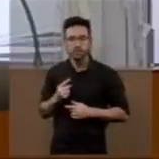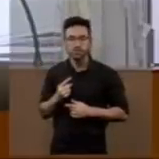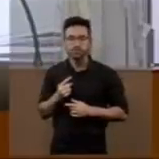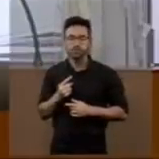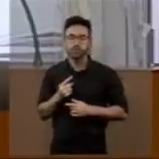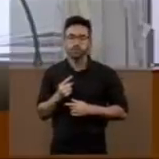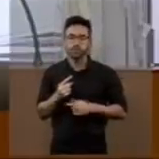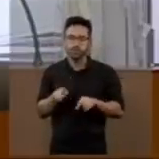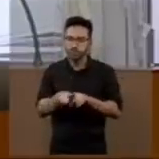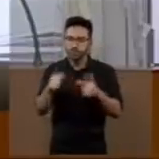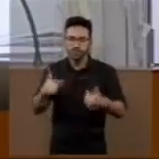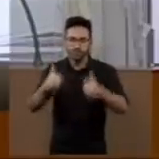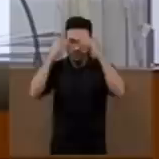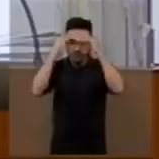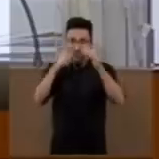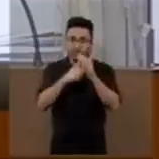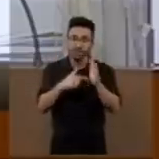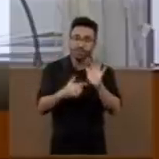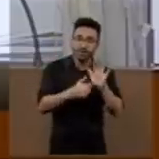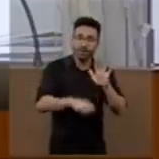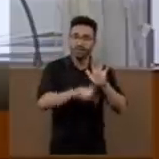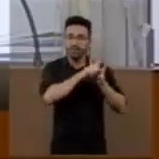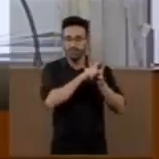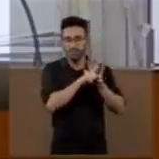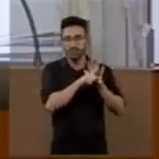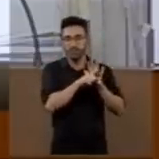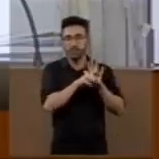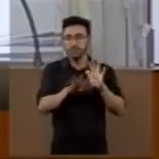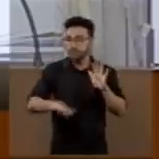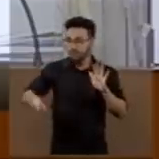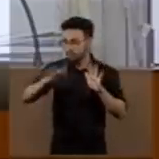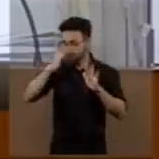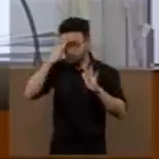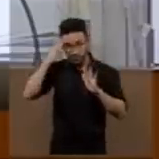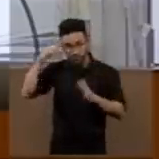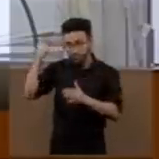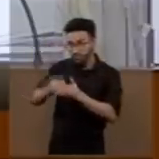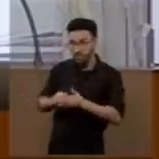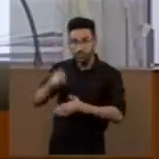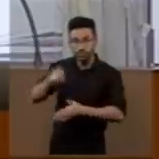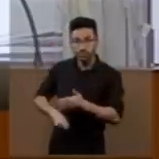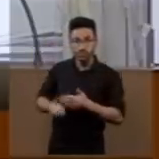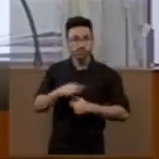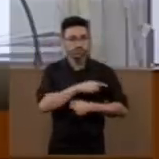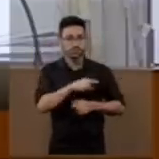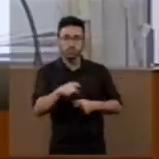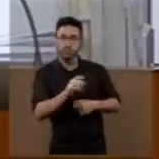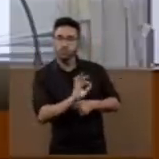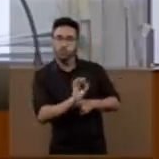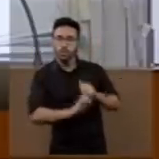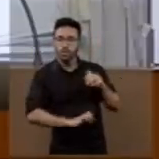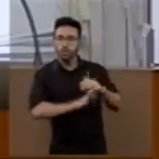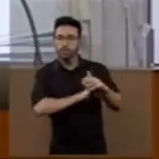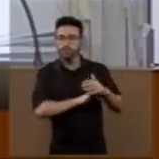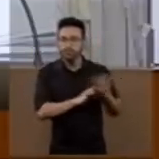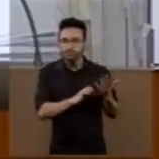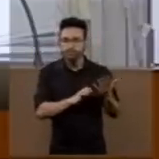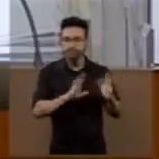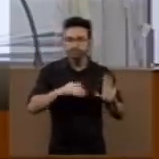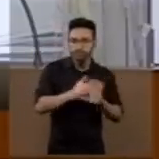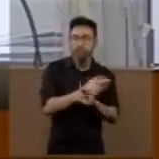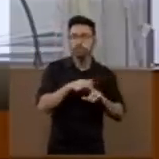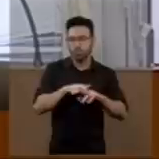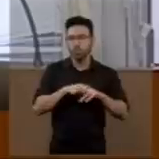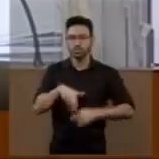ao imperativo de que a generalidade dos contribuintes deva pagar tributos, acentuou ele, que votava